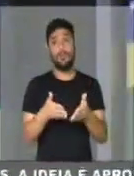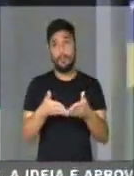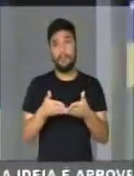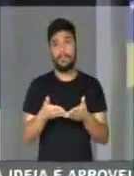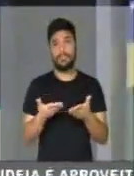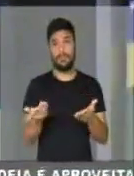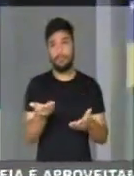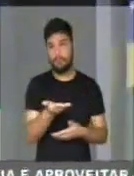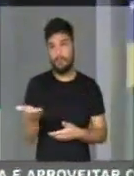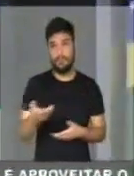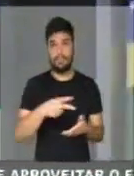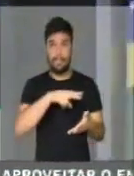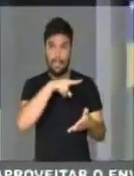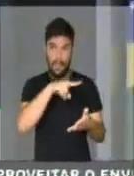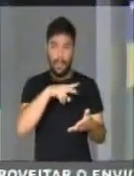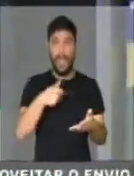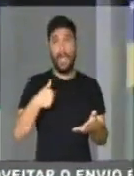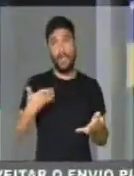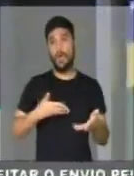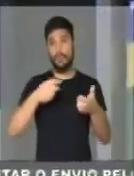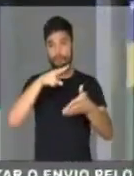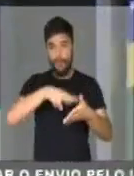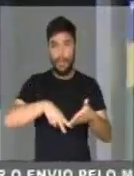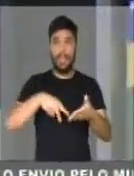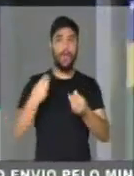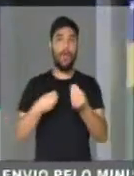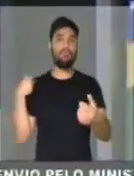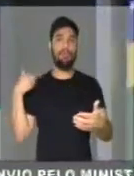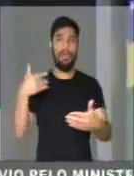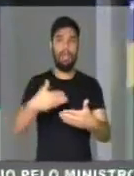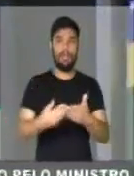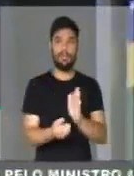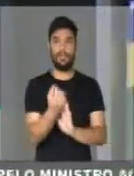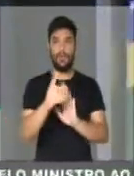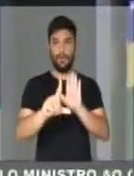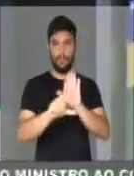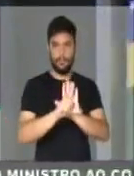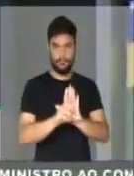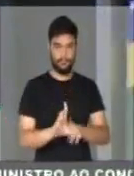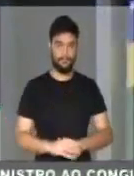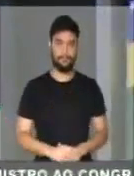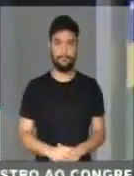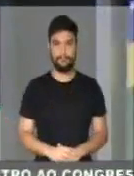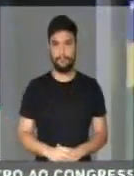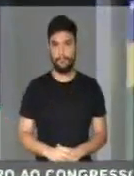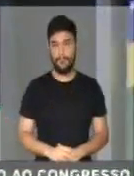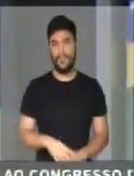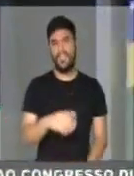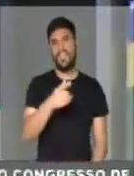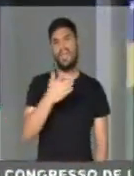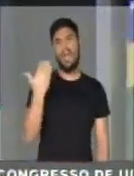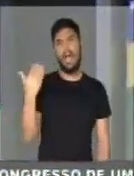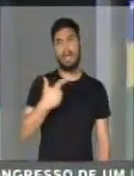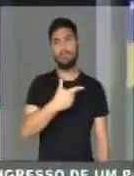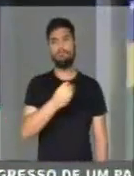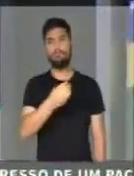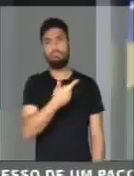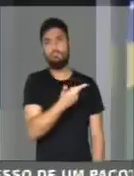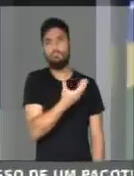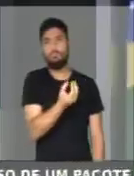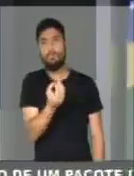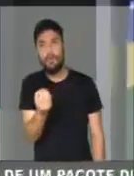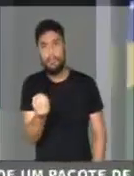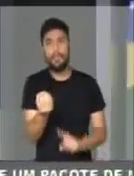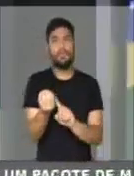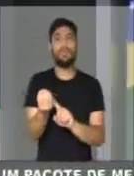presente PL, segue agora o esclarecimento aos senhores e senhoras. A esse respeito, tem-se que no ano 2000,